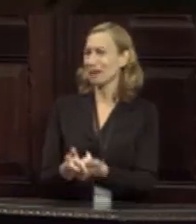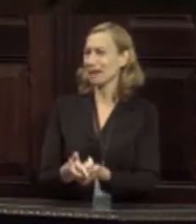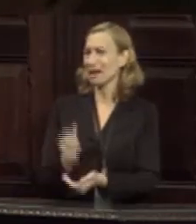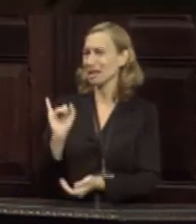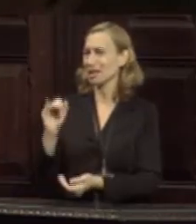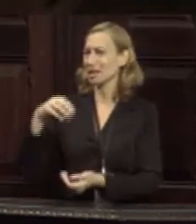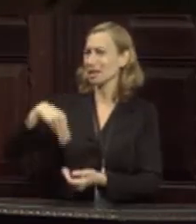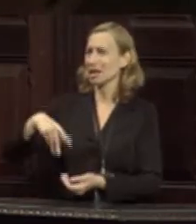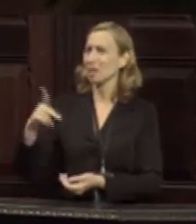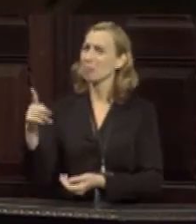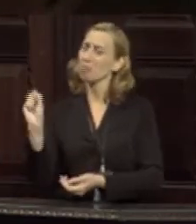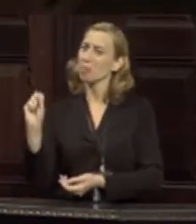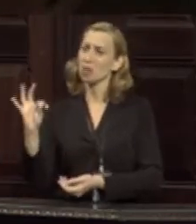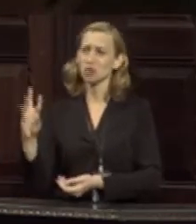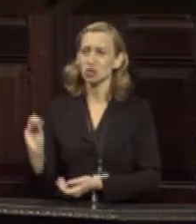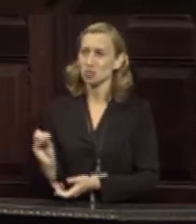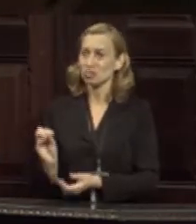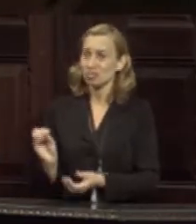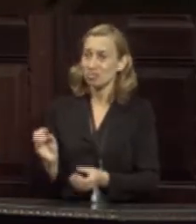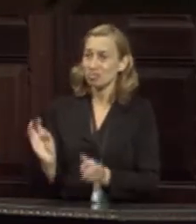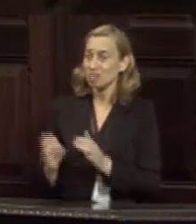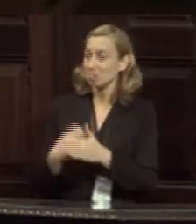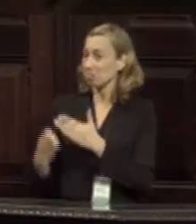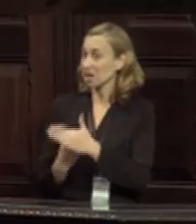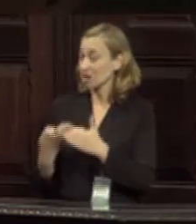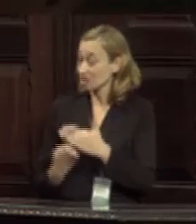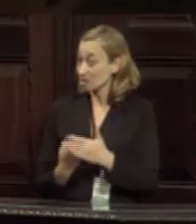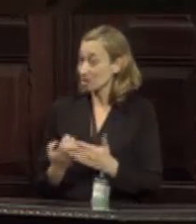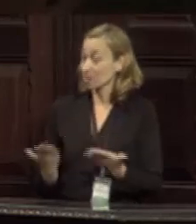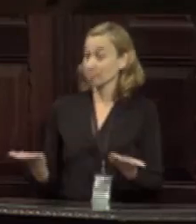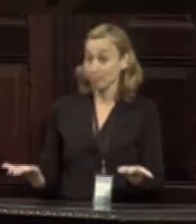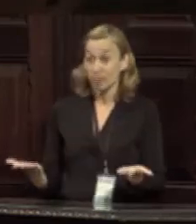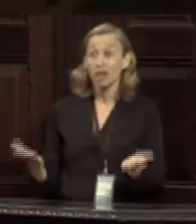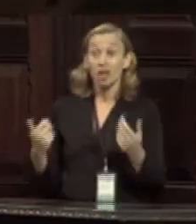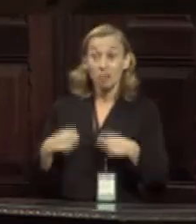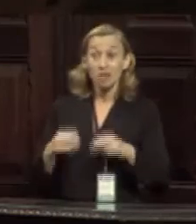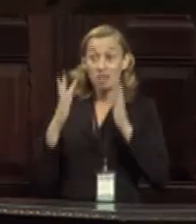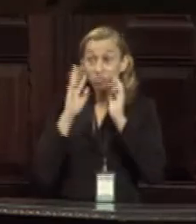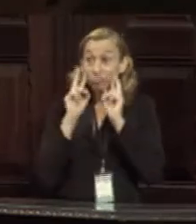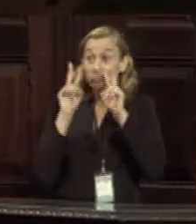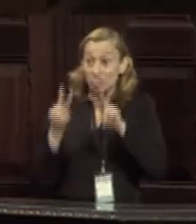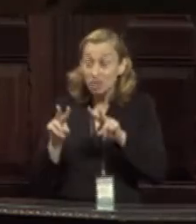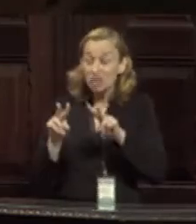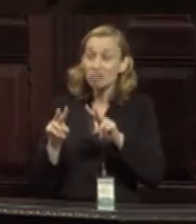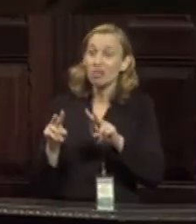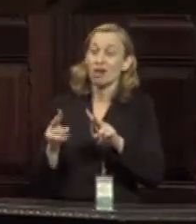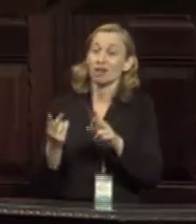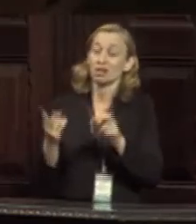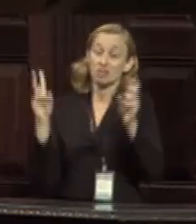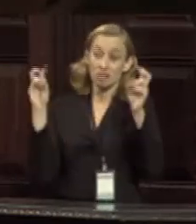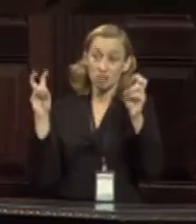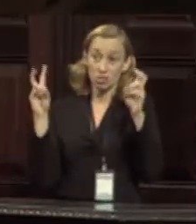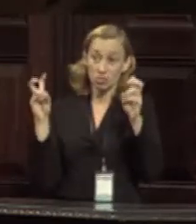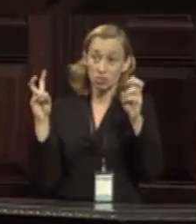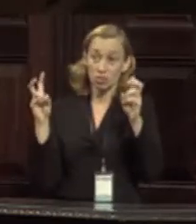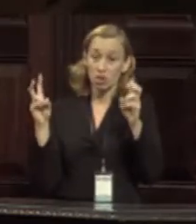isso faz com que a gente queira mitigar essa questão, mitigar, e